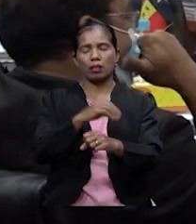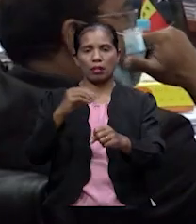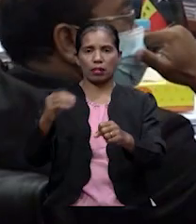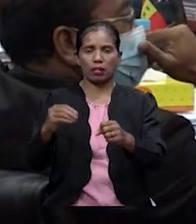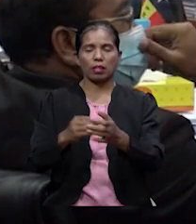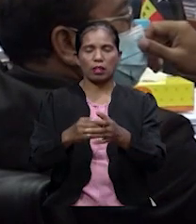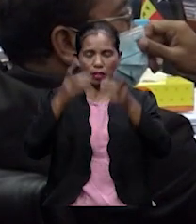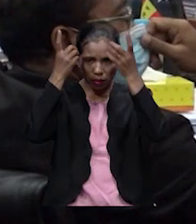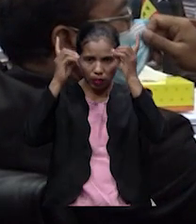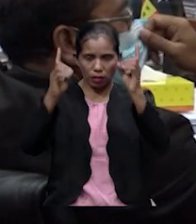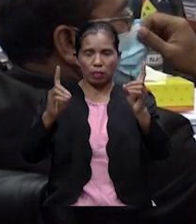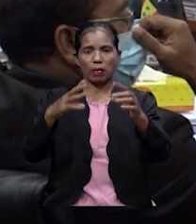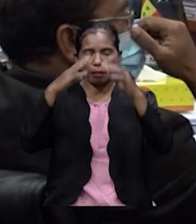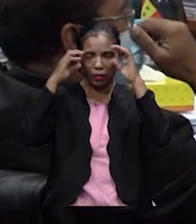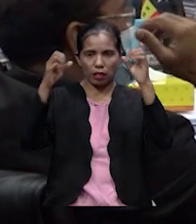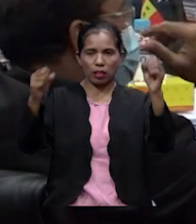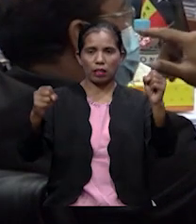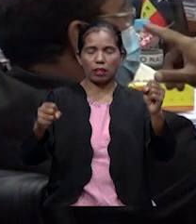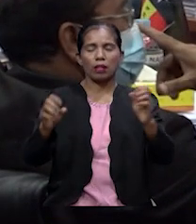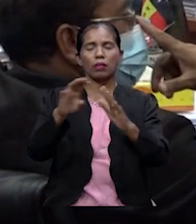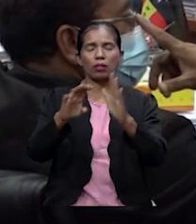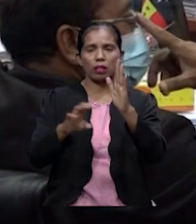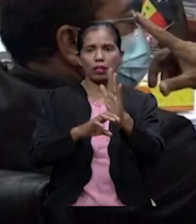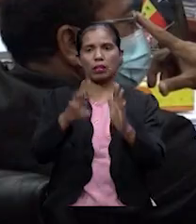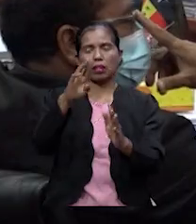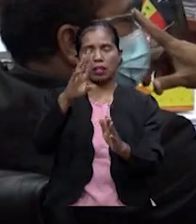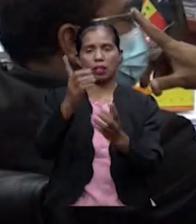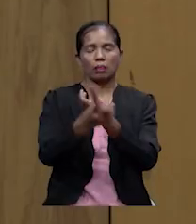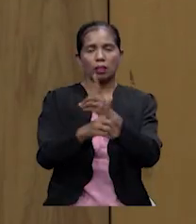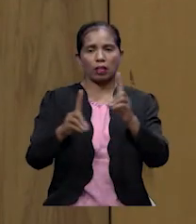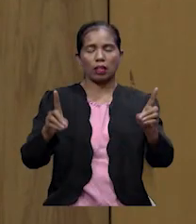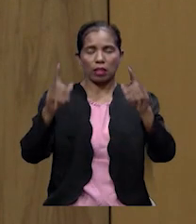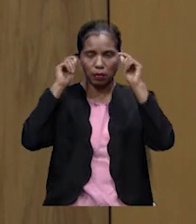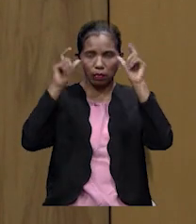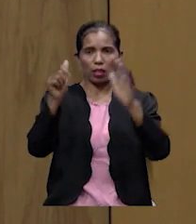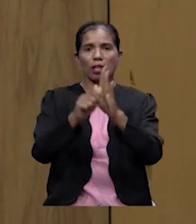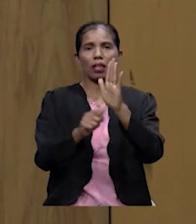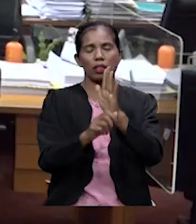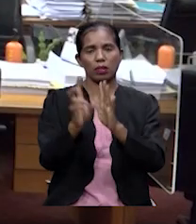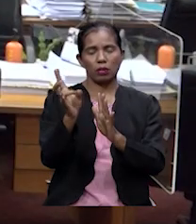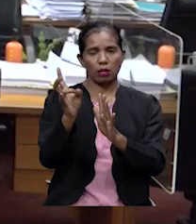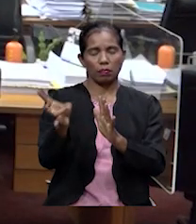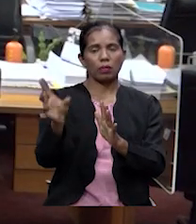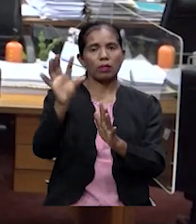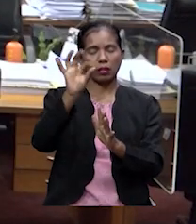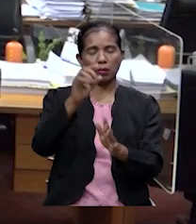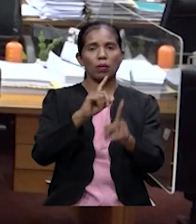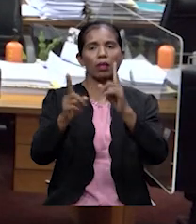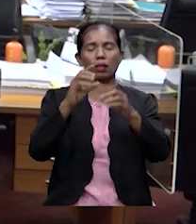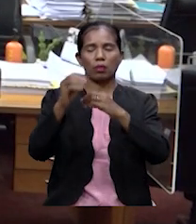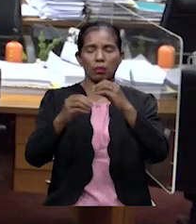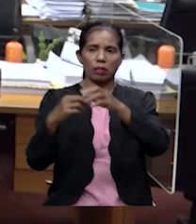ba presidente da República tamba a Constituição República Democrática Timor-Leste artigo 7º essencial colia ona com